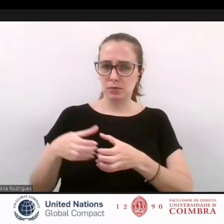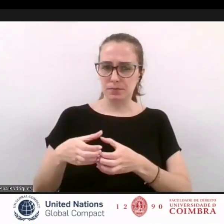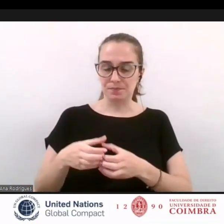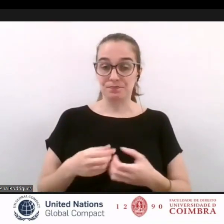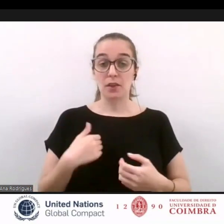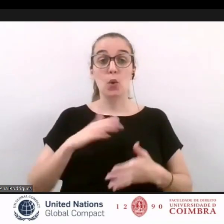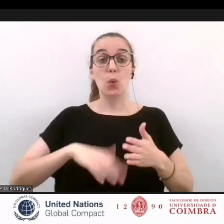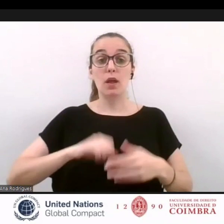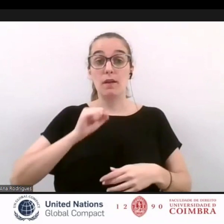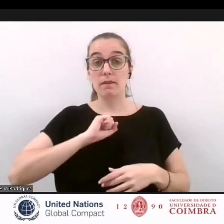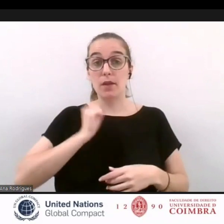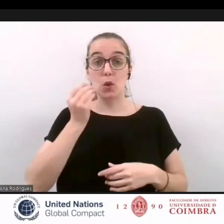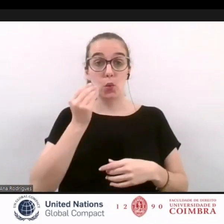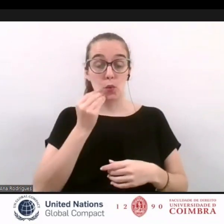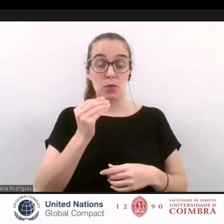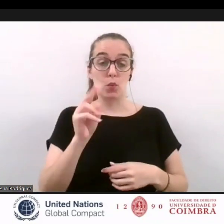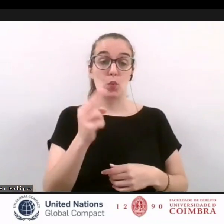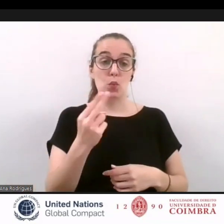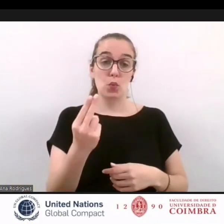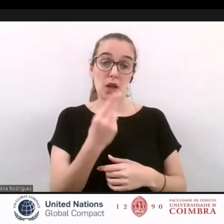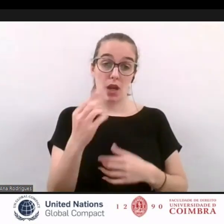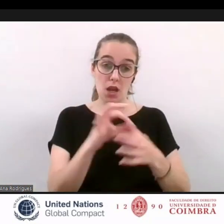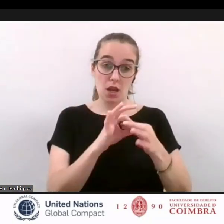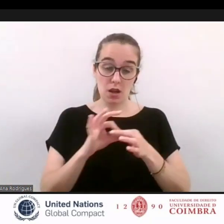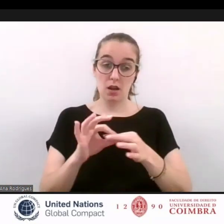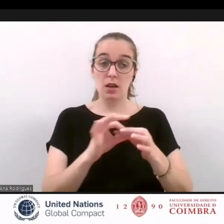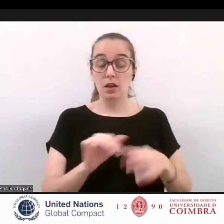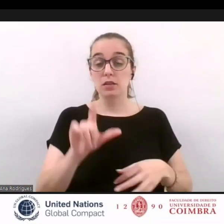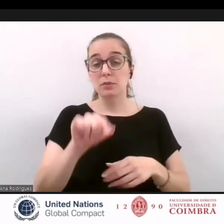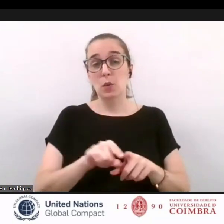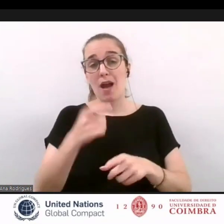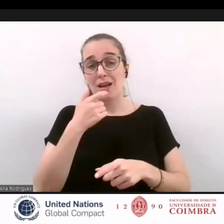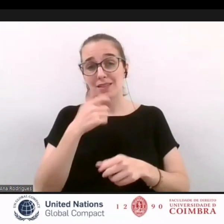noutras organizações a trabalhar em contextos de conflito ou pós-conflito.